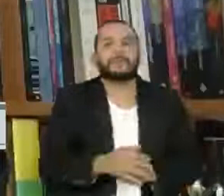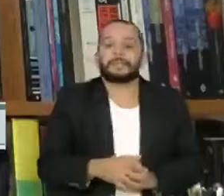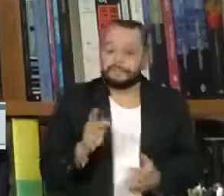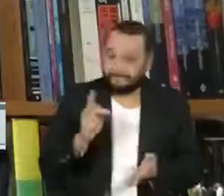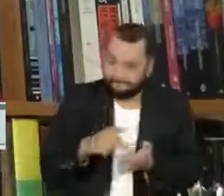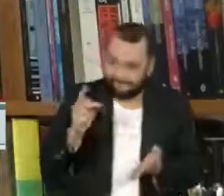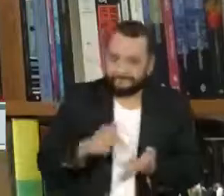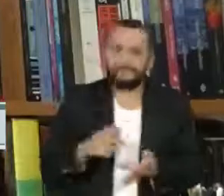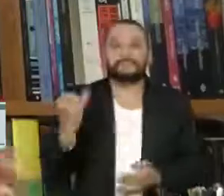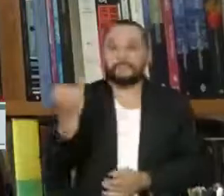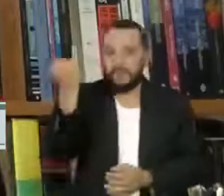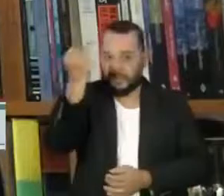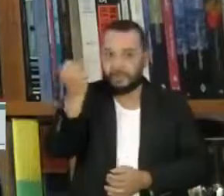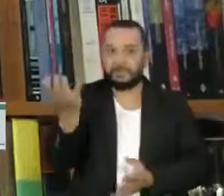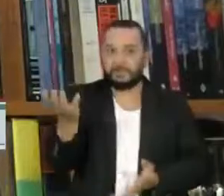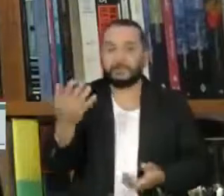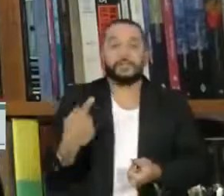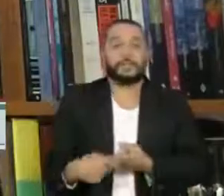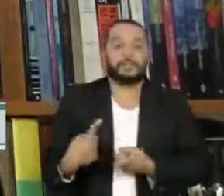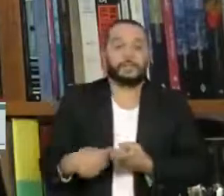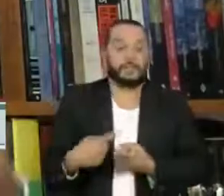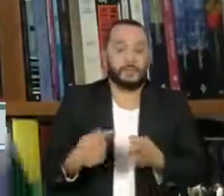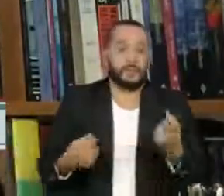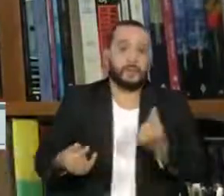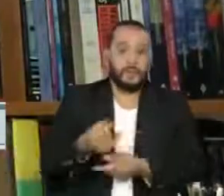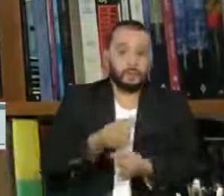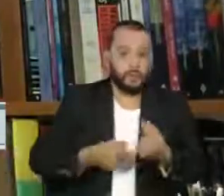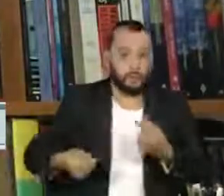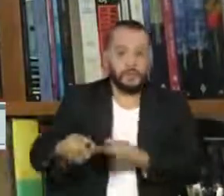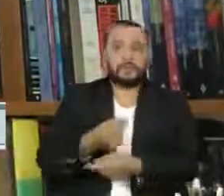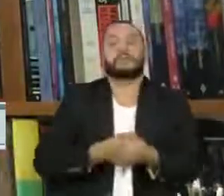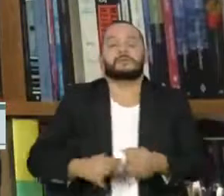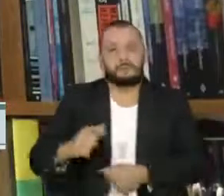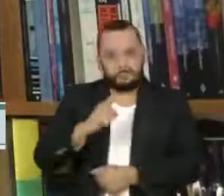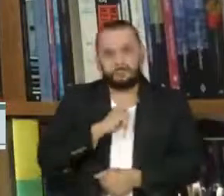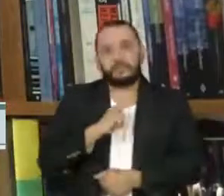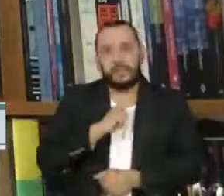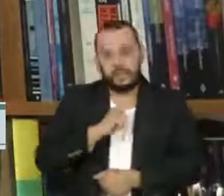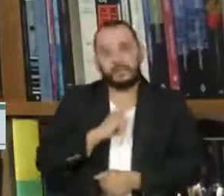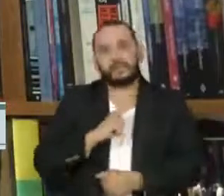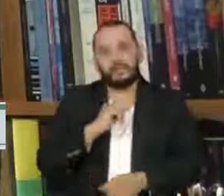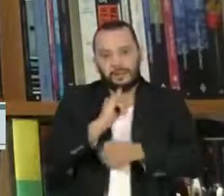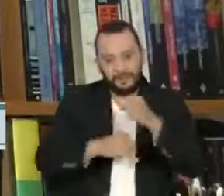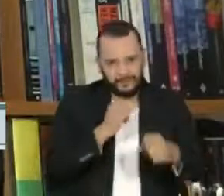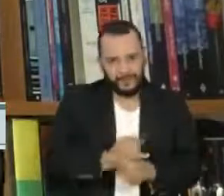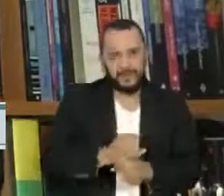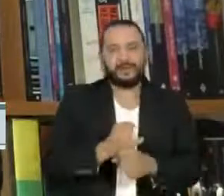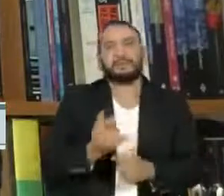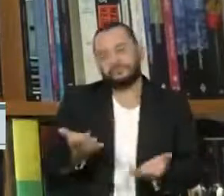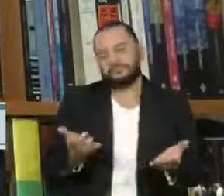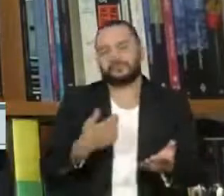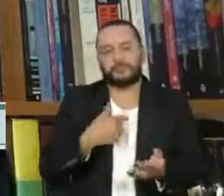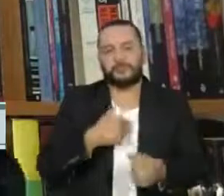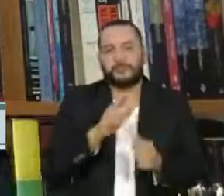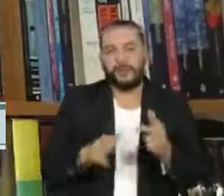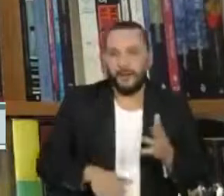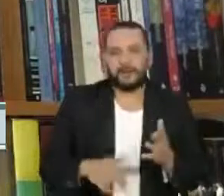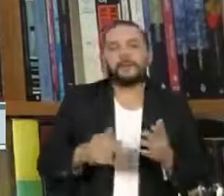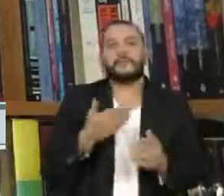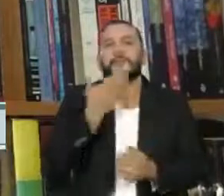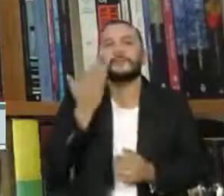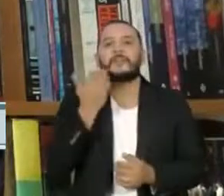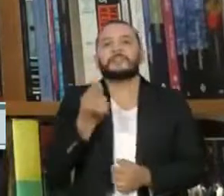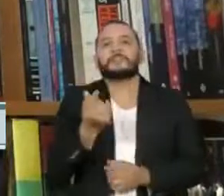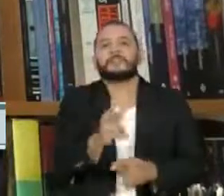é extremamente importante. À medida em que a economia vai migrando também para os meios digitais, para a facilidade de contratação